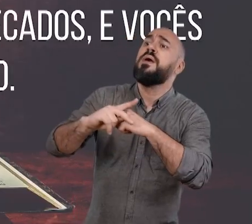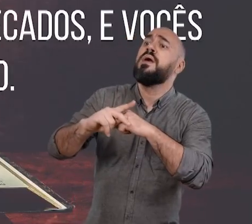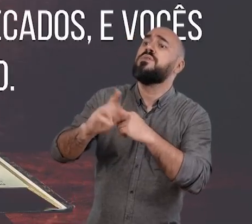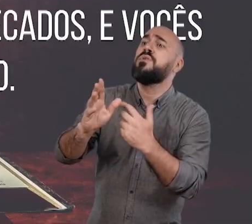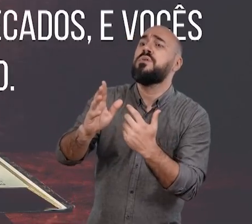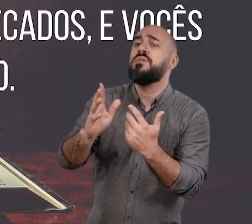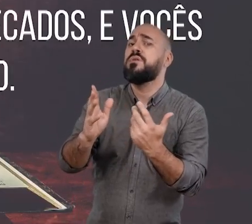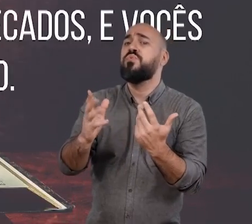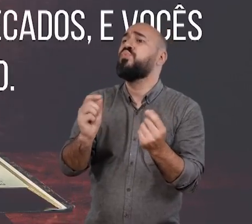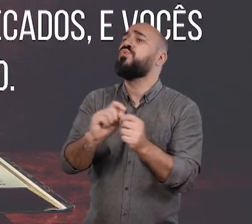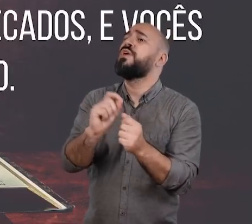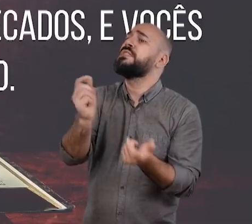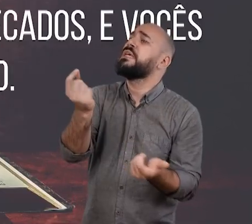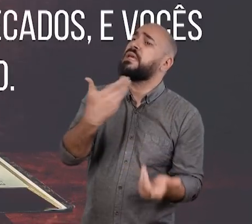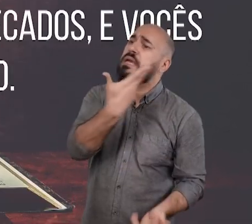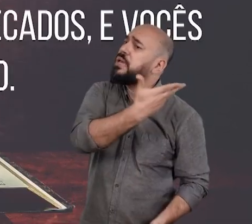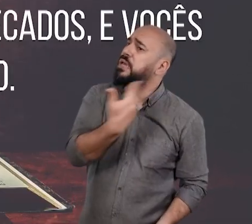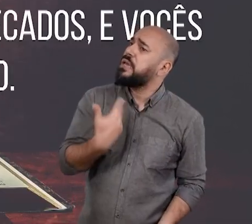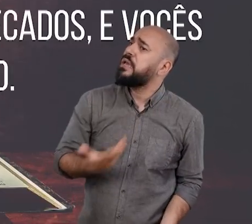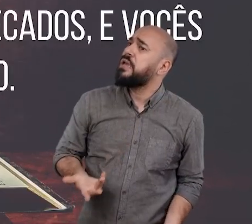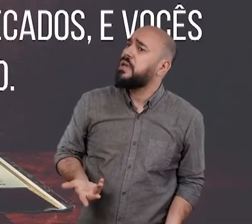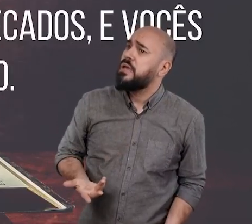irmãos? Pedro respondeu: